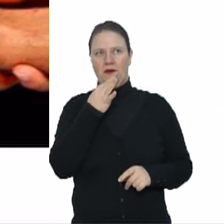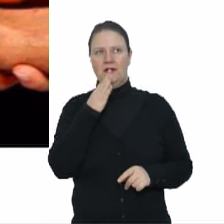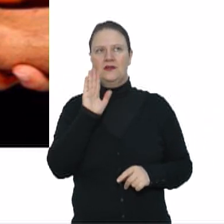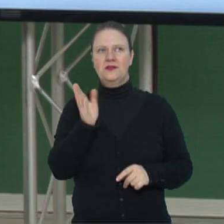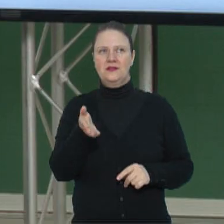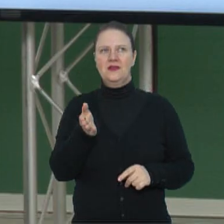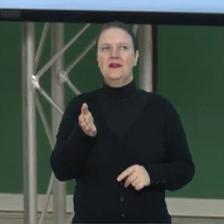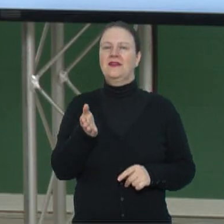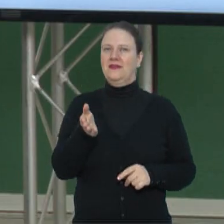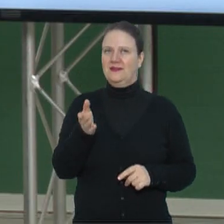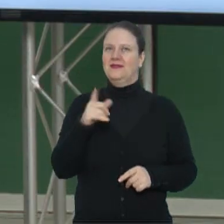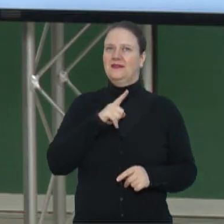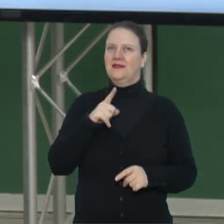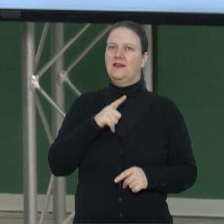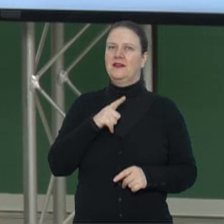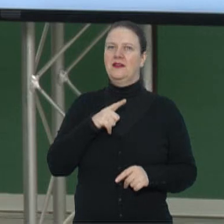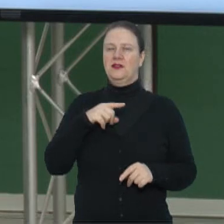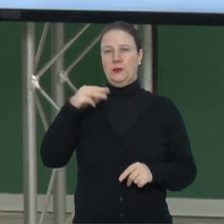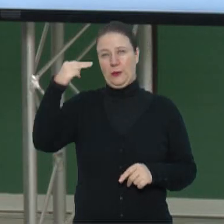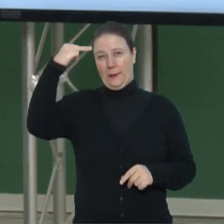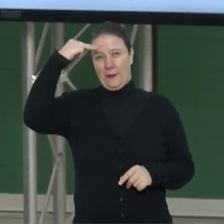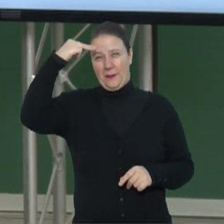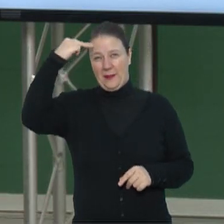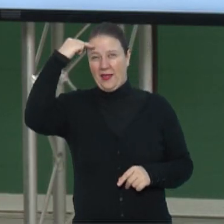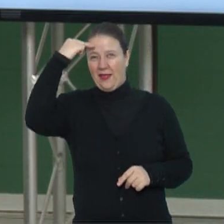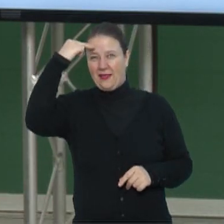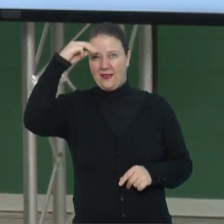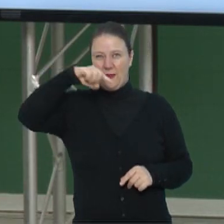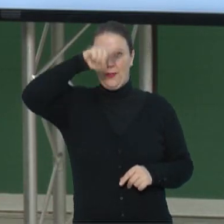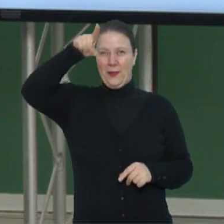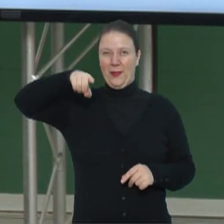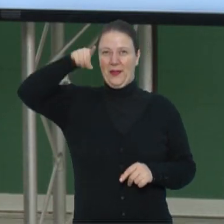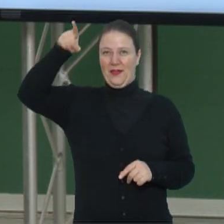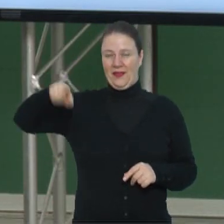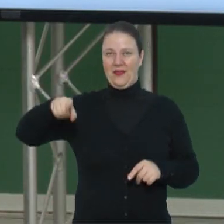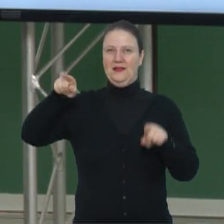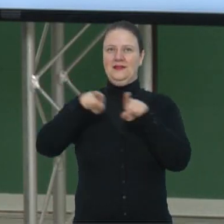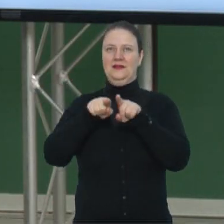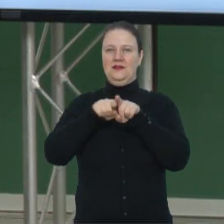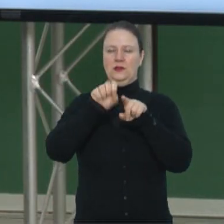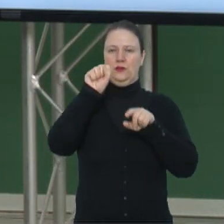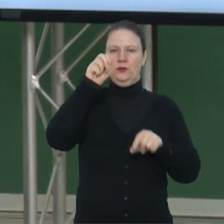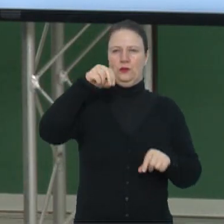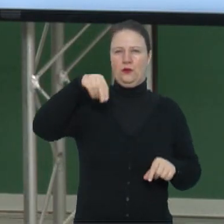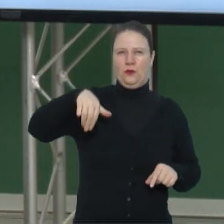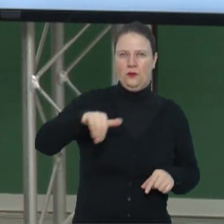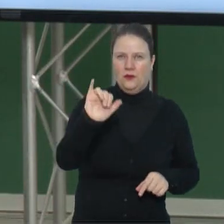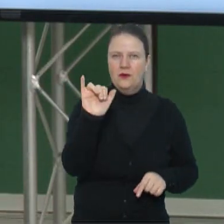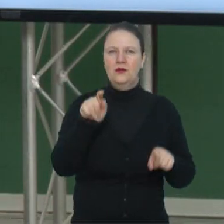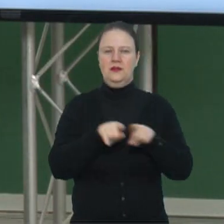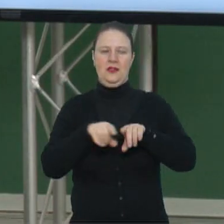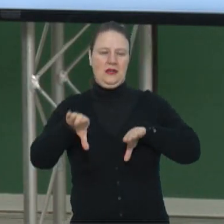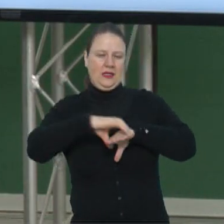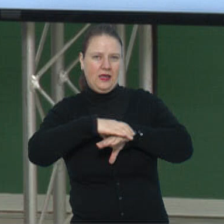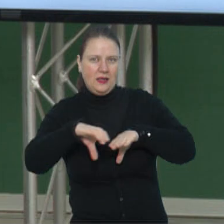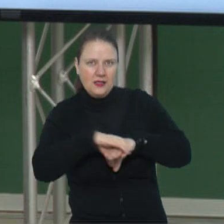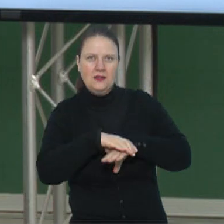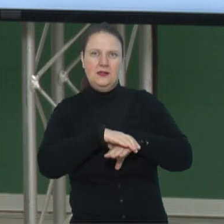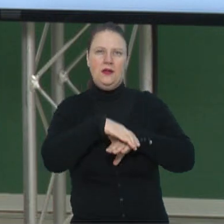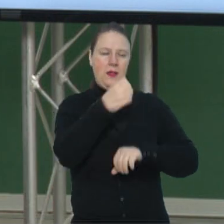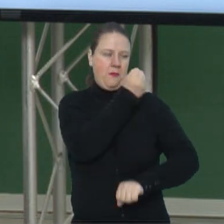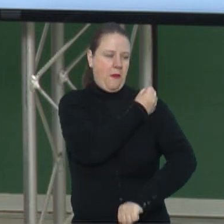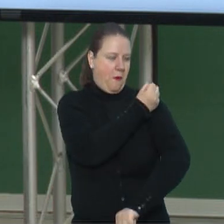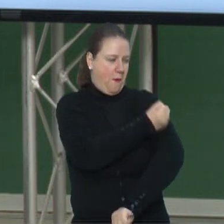marcas conhecidas, né, como McDonald's, Sony, Nike, Kodak. Então, ele está tatuado